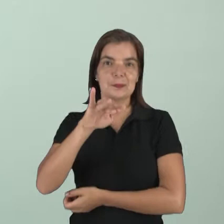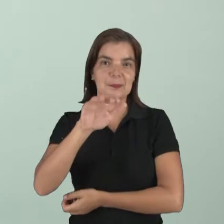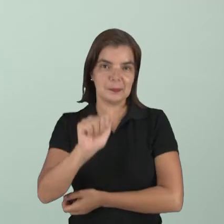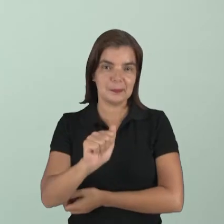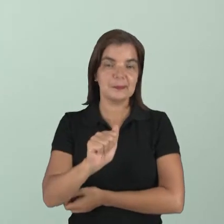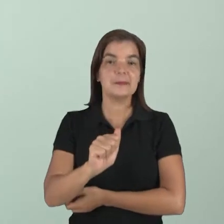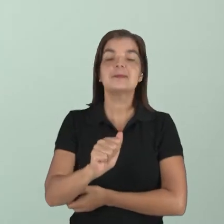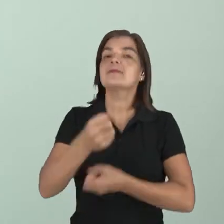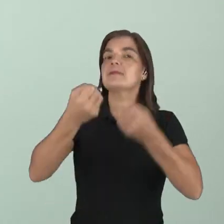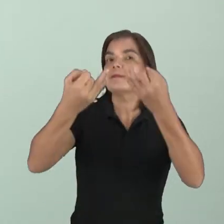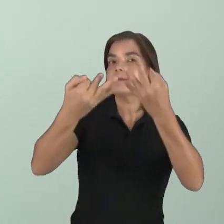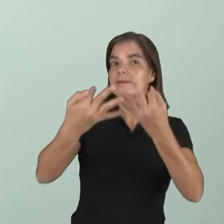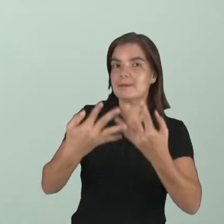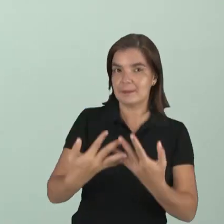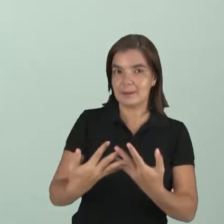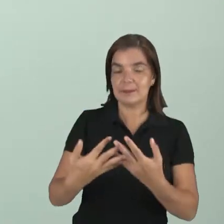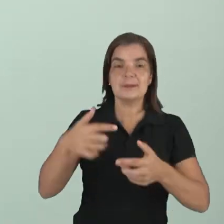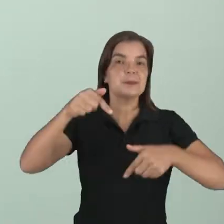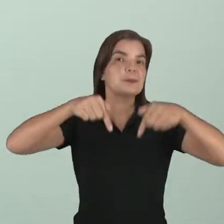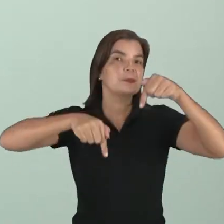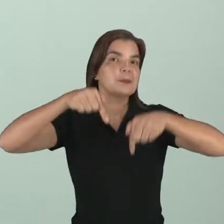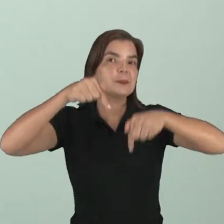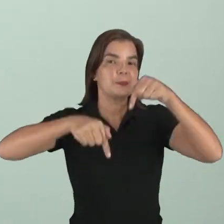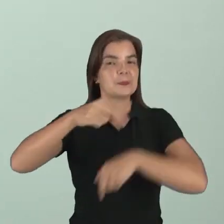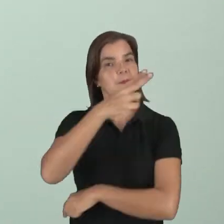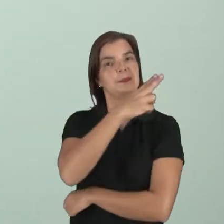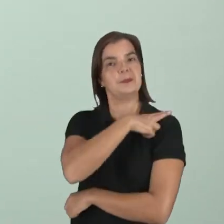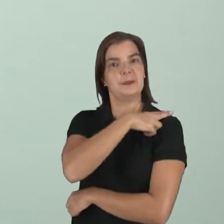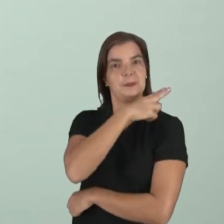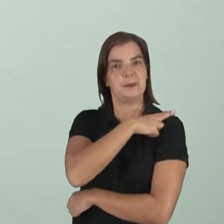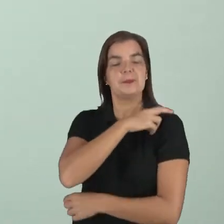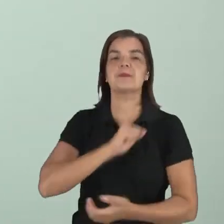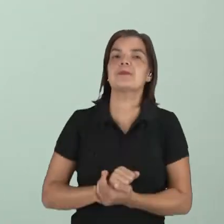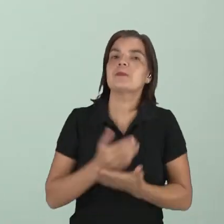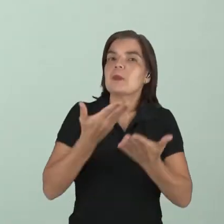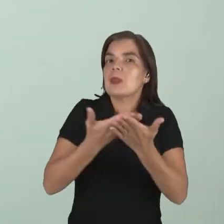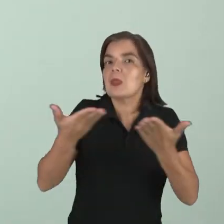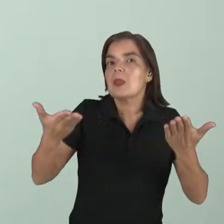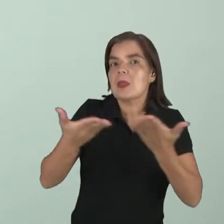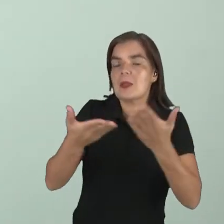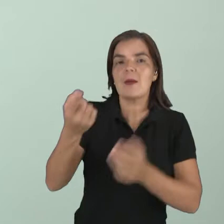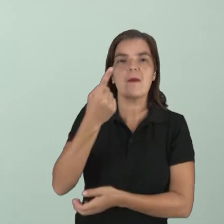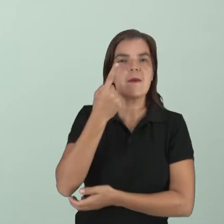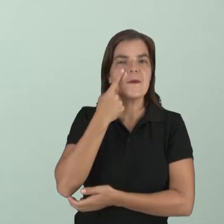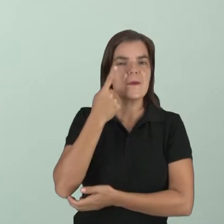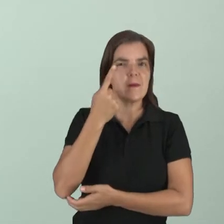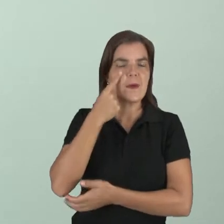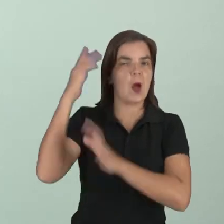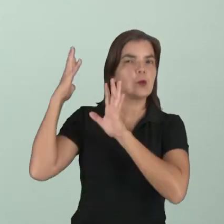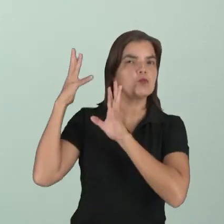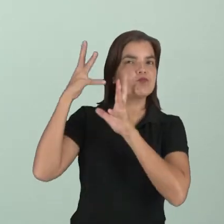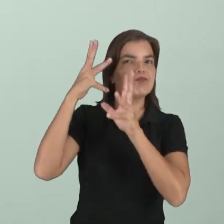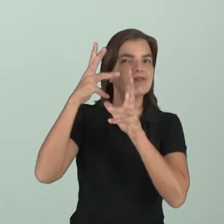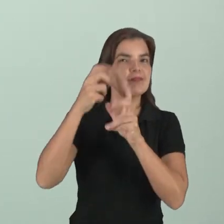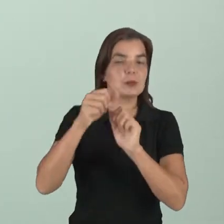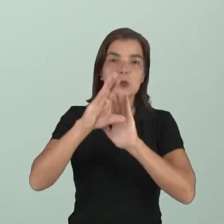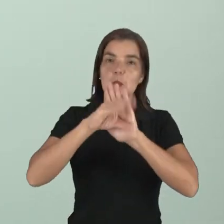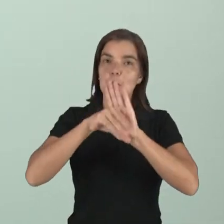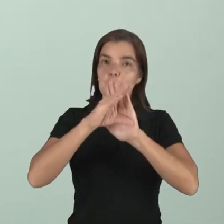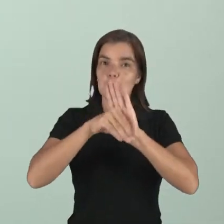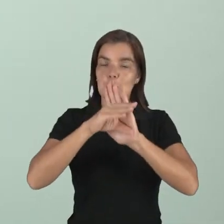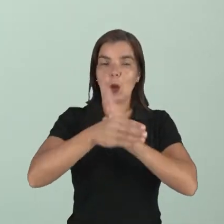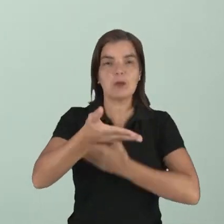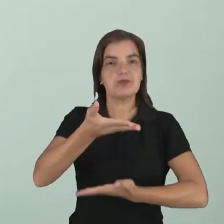estar trabalhando com vocês os conceitos de Química da segunda série. E na aula de hoje a gente vai fazer uma revisão dos